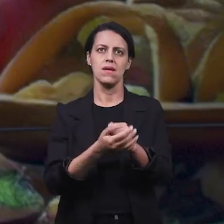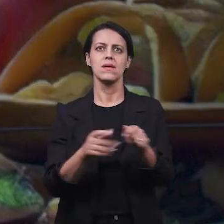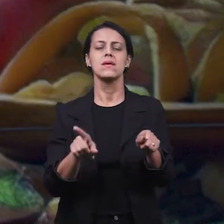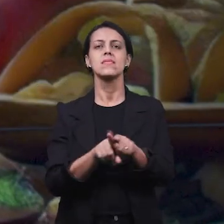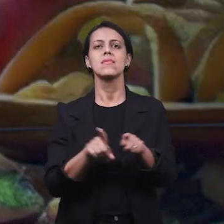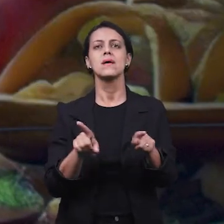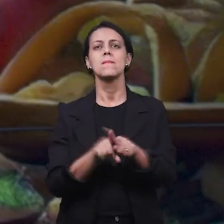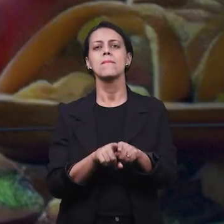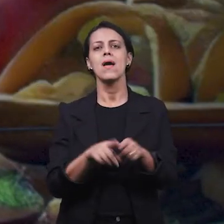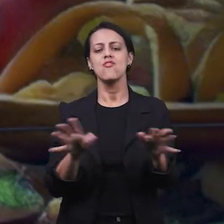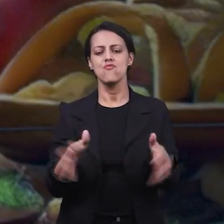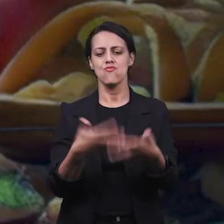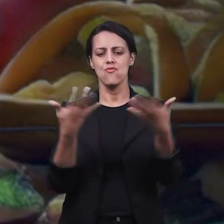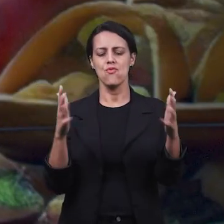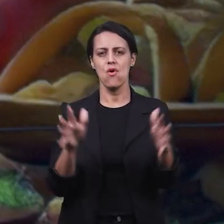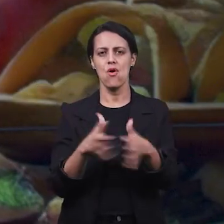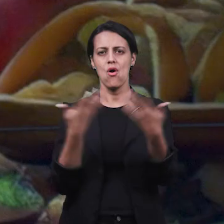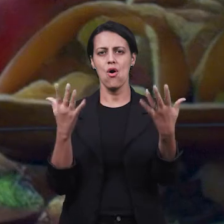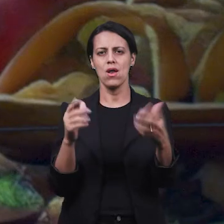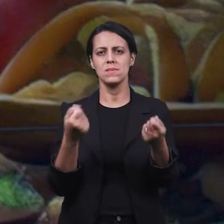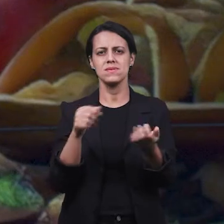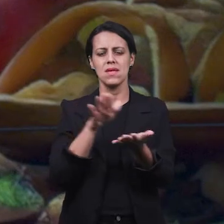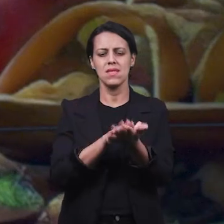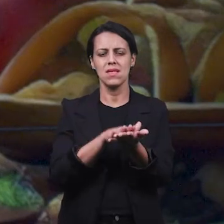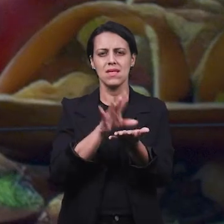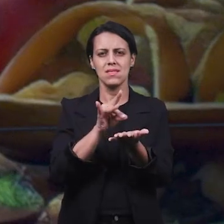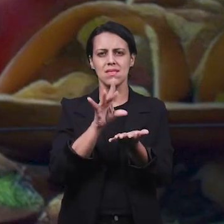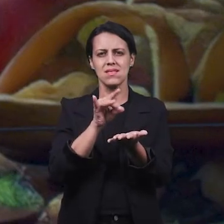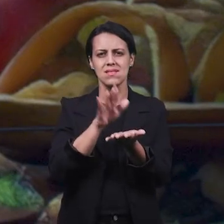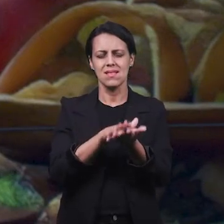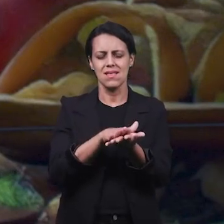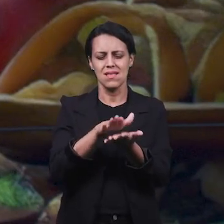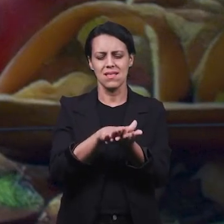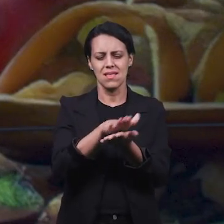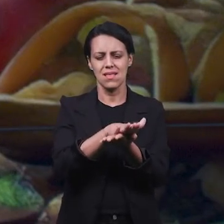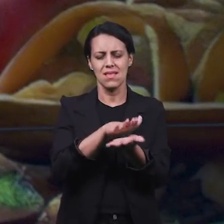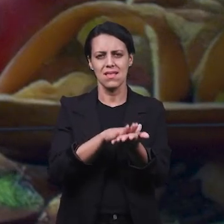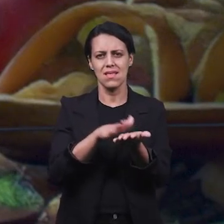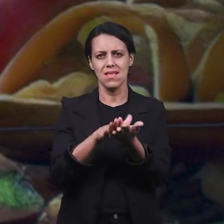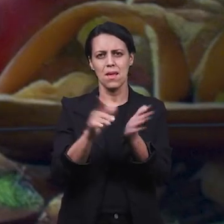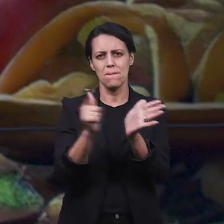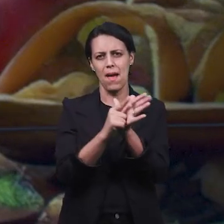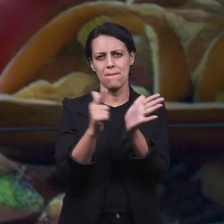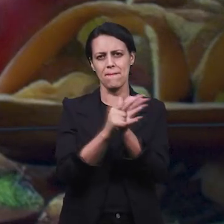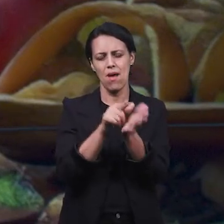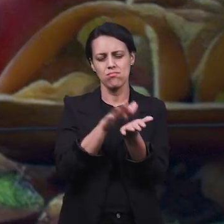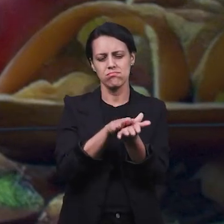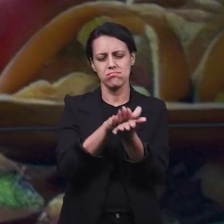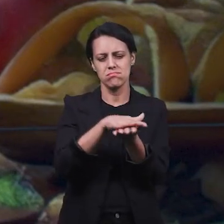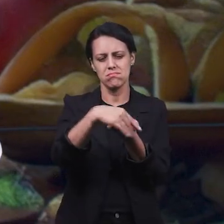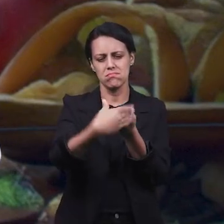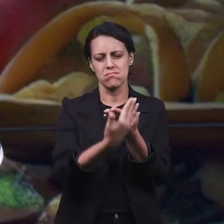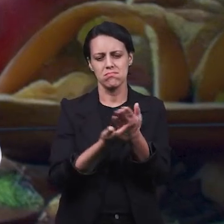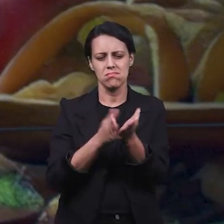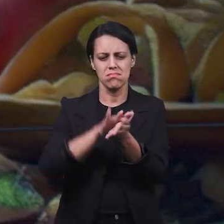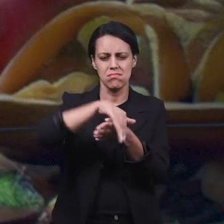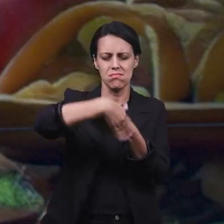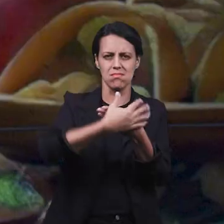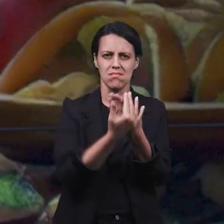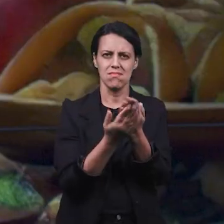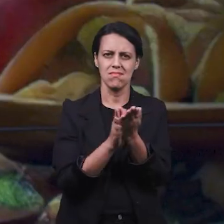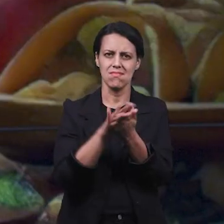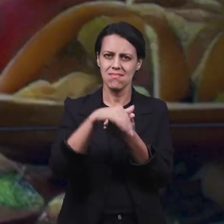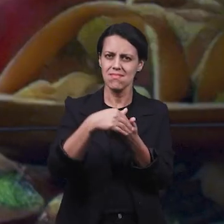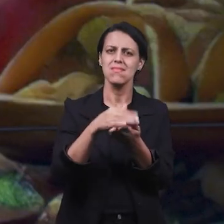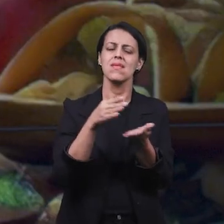folhas de verduras e as embale em papel toalha, mesmo que sejam em gotículas. A água transmite o frio mais rapidamente